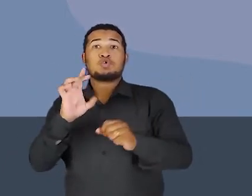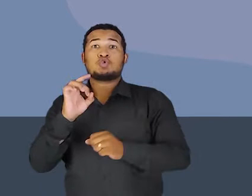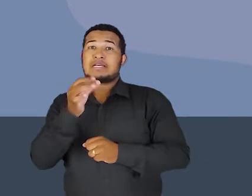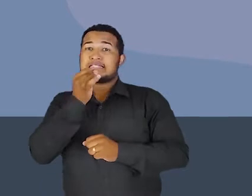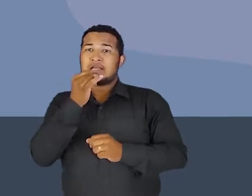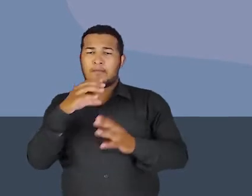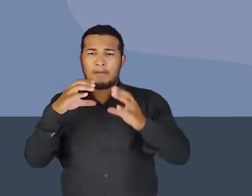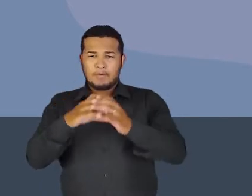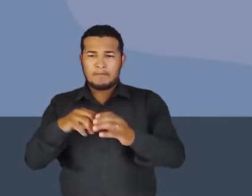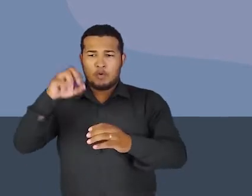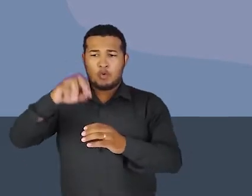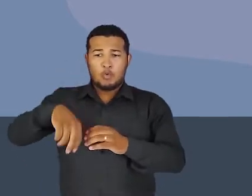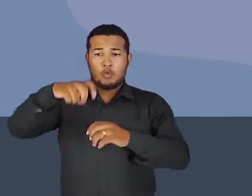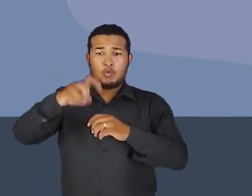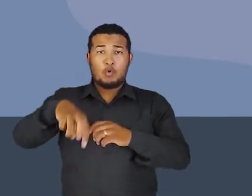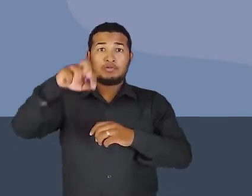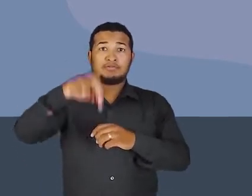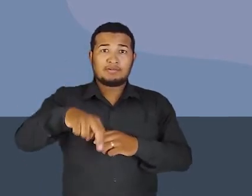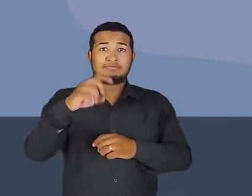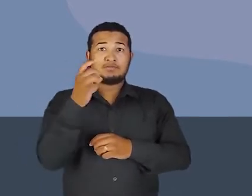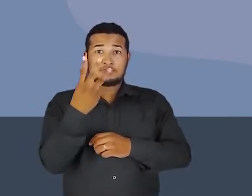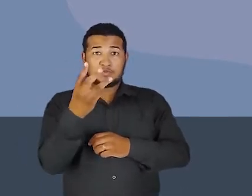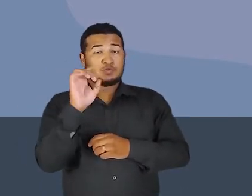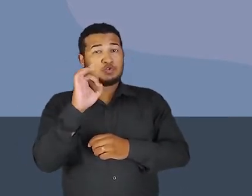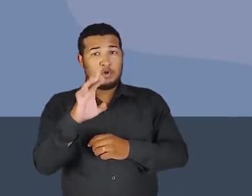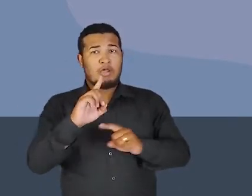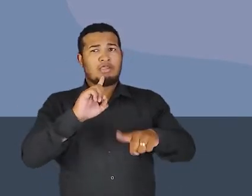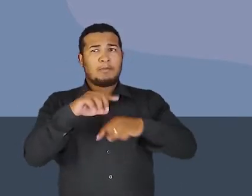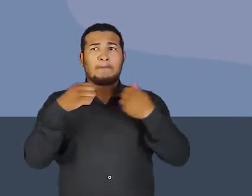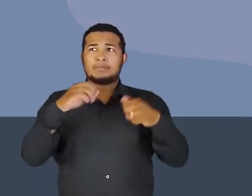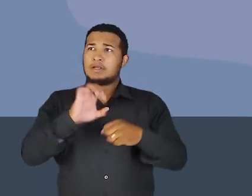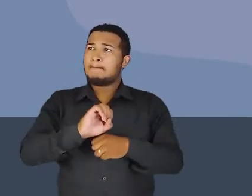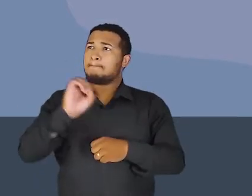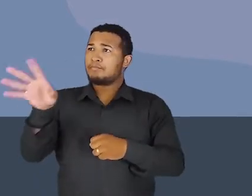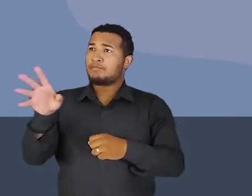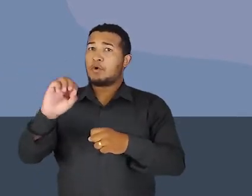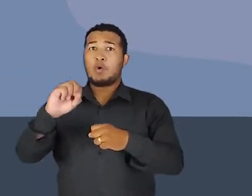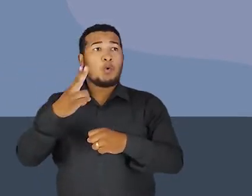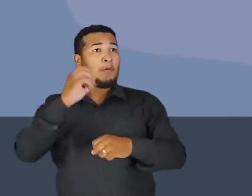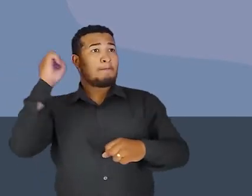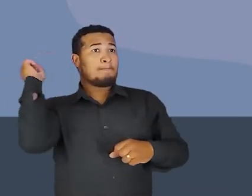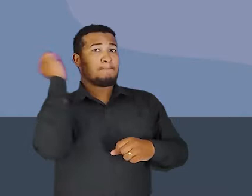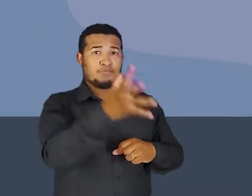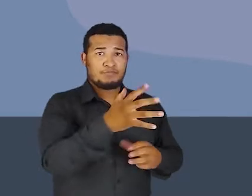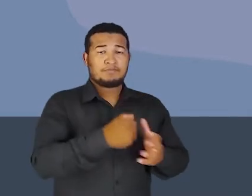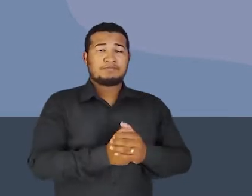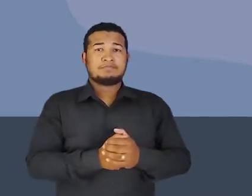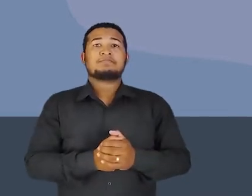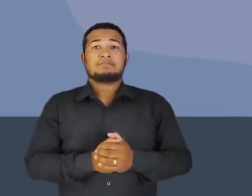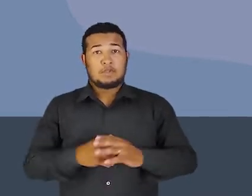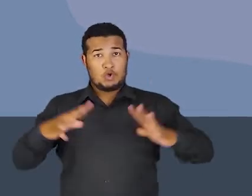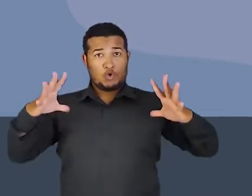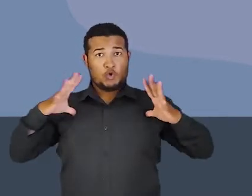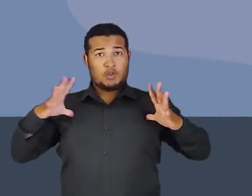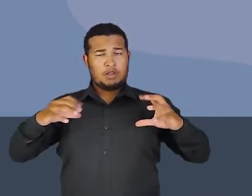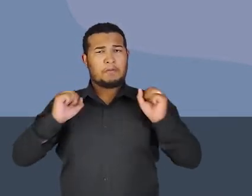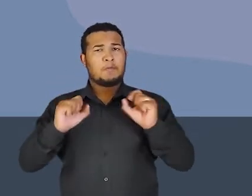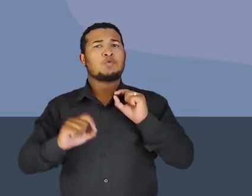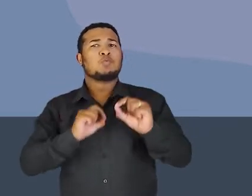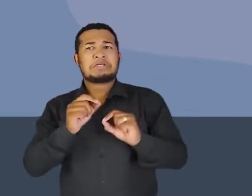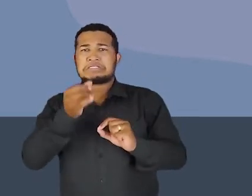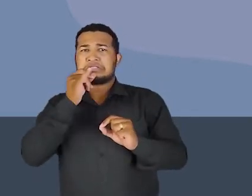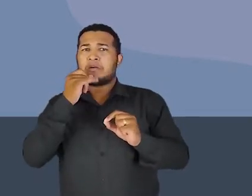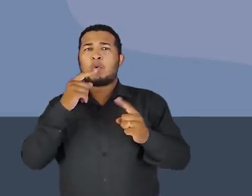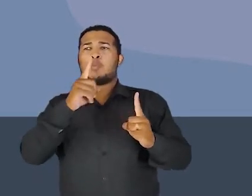com a bola na mão. Depois o jogador tem que passá-la ou arremessá-la. Ao goleiro é permitido também atuar como